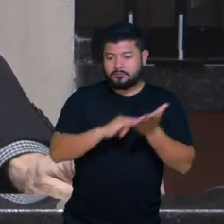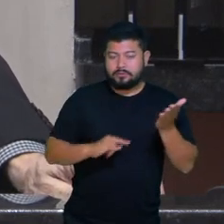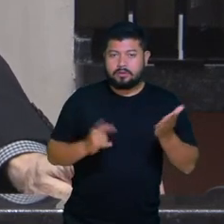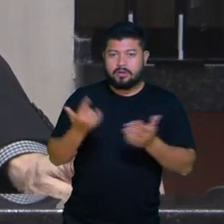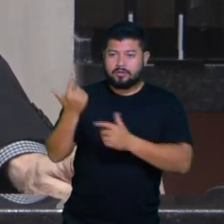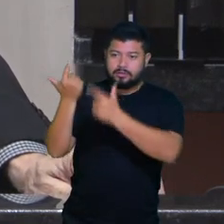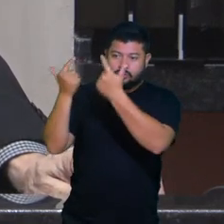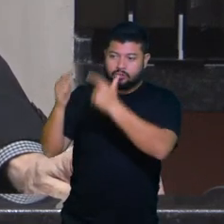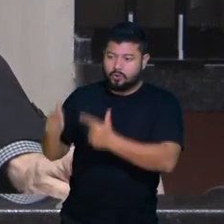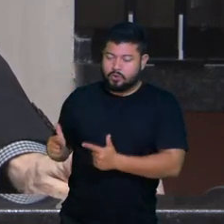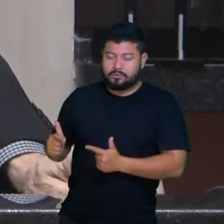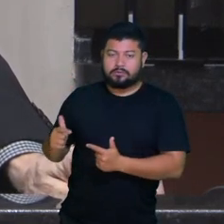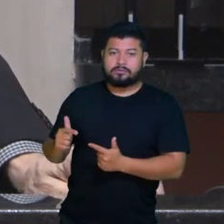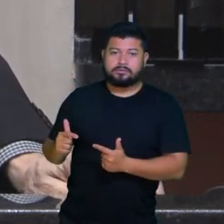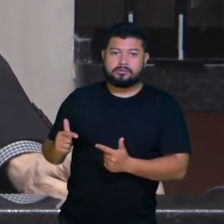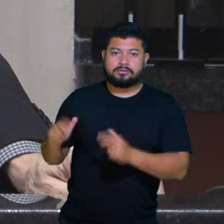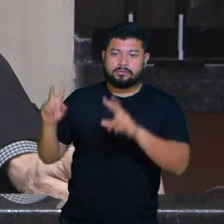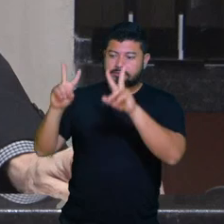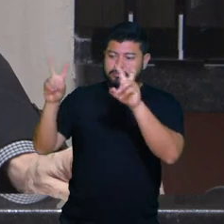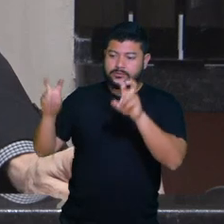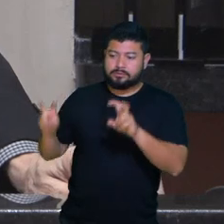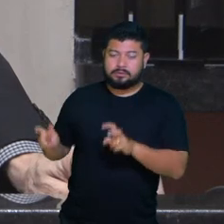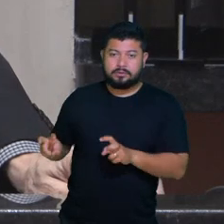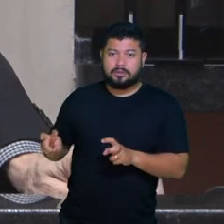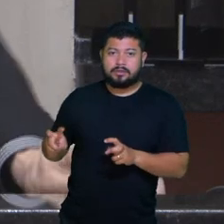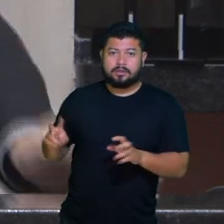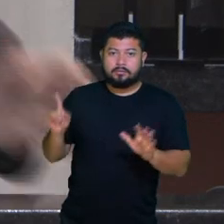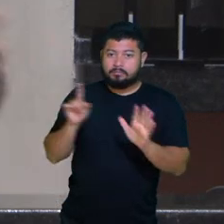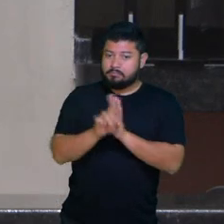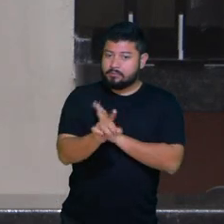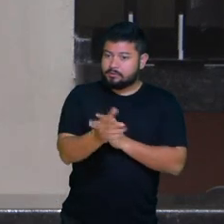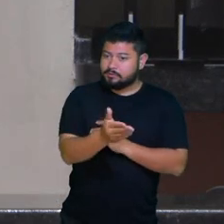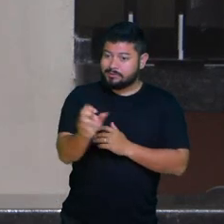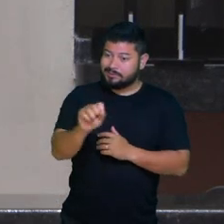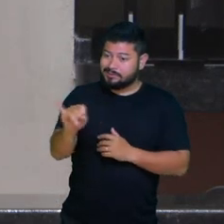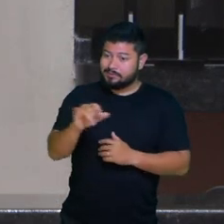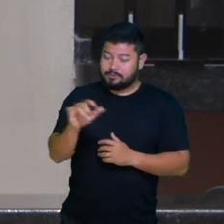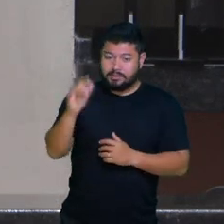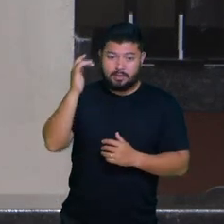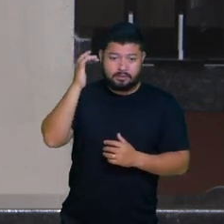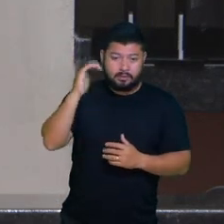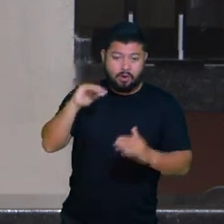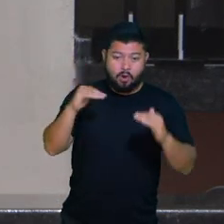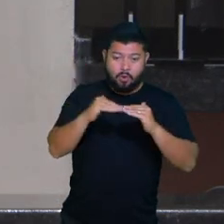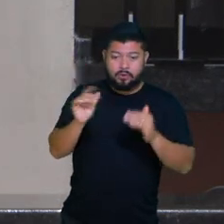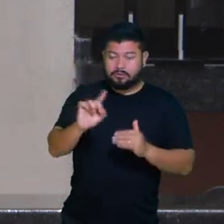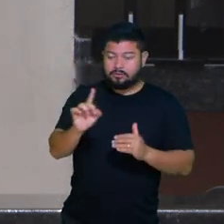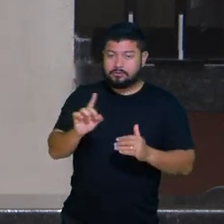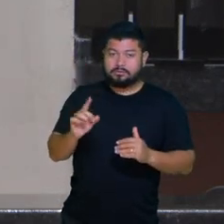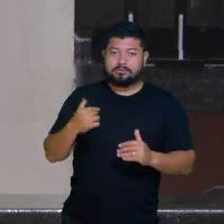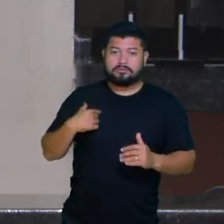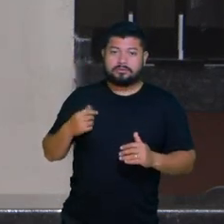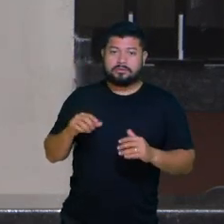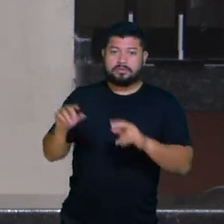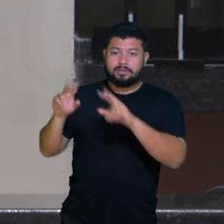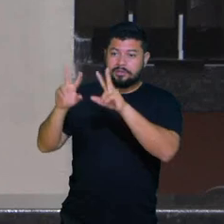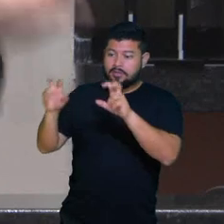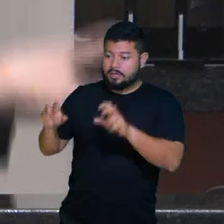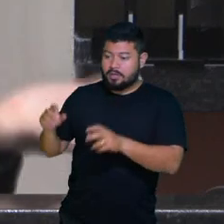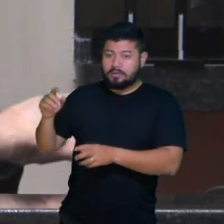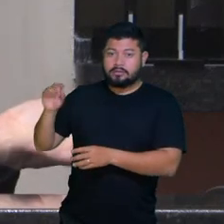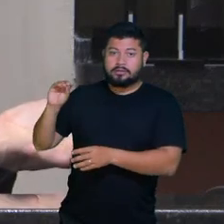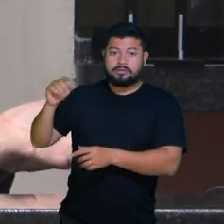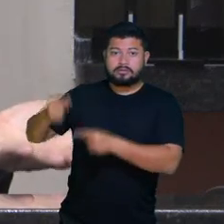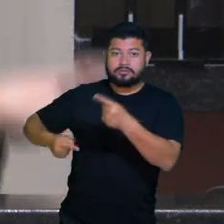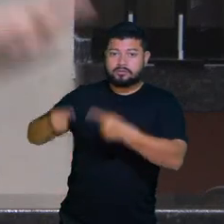e eh pergunto se eu estou equivocado elas são questões detalhes que serão discutidas